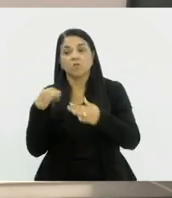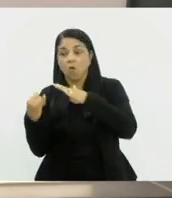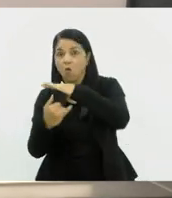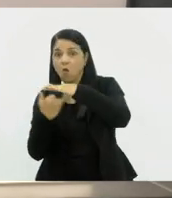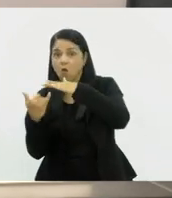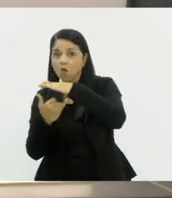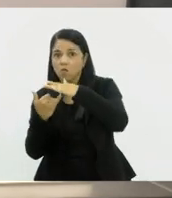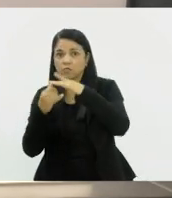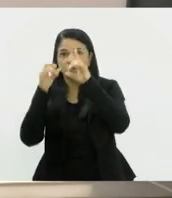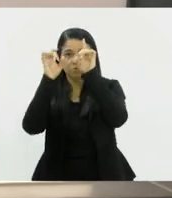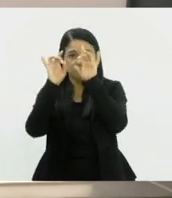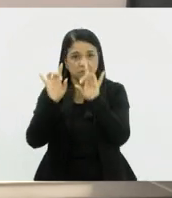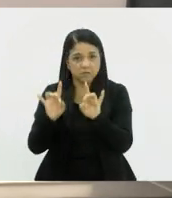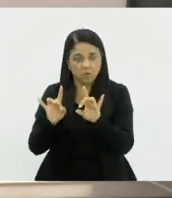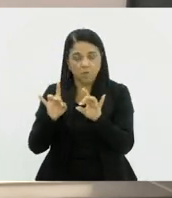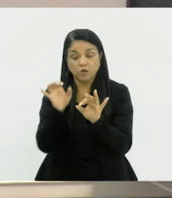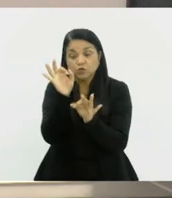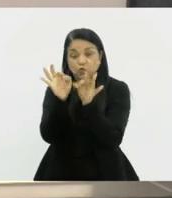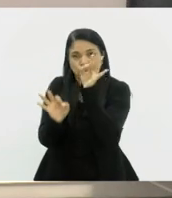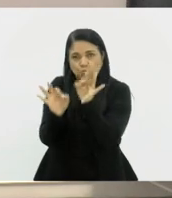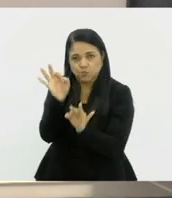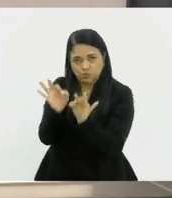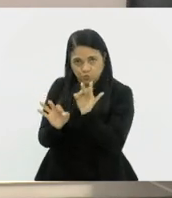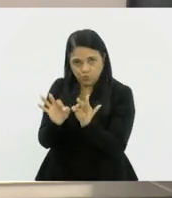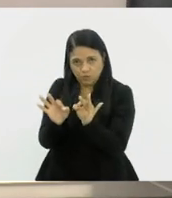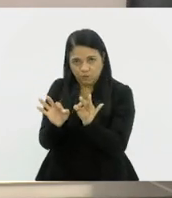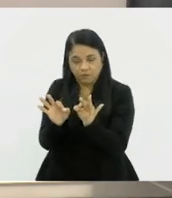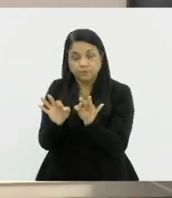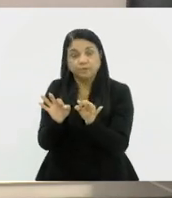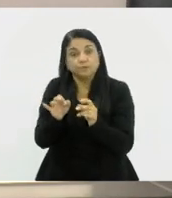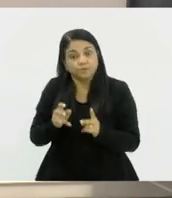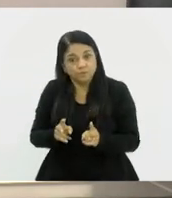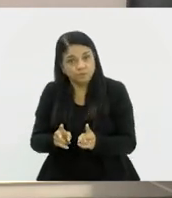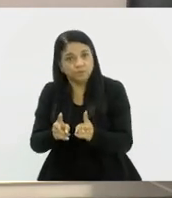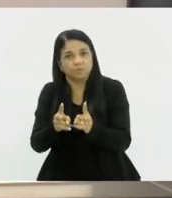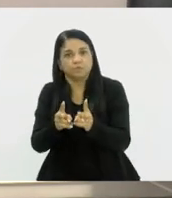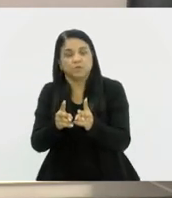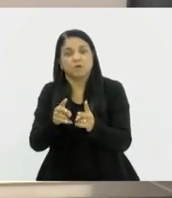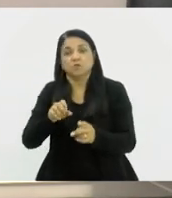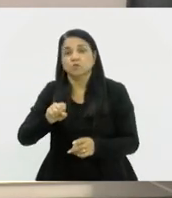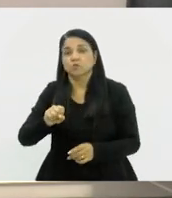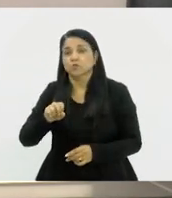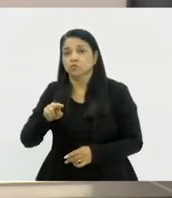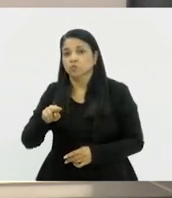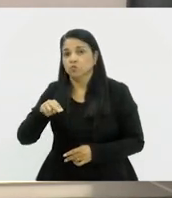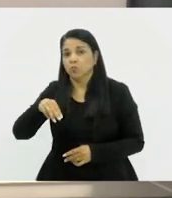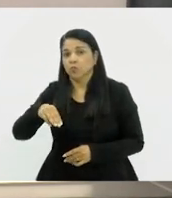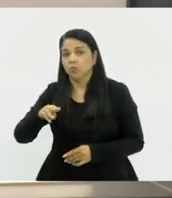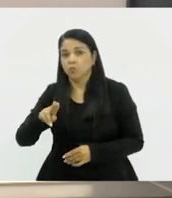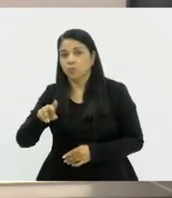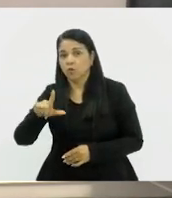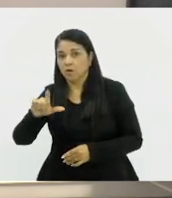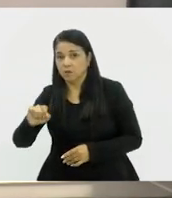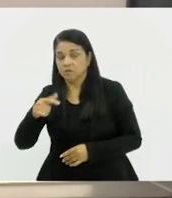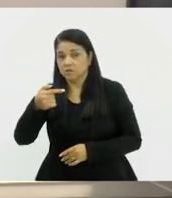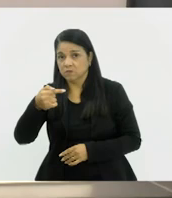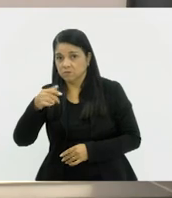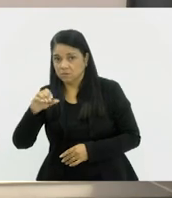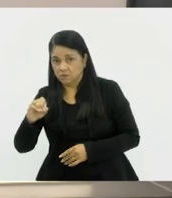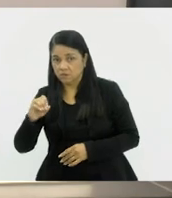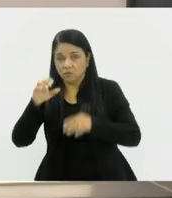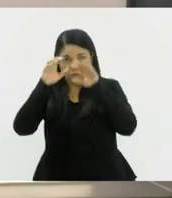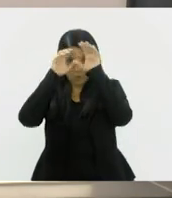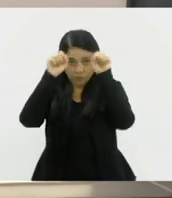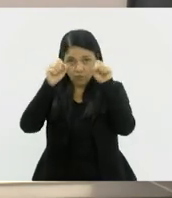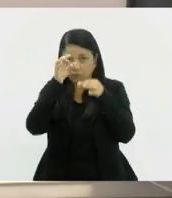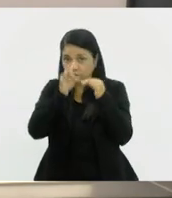especial para ser julgado se nós manteremos a súmula 70 do Tribunal de Justiça